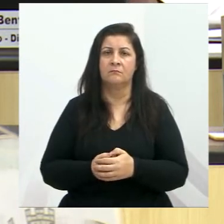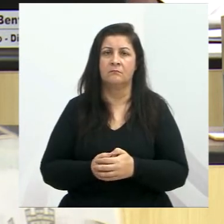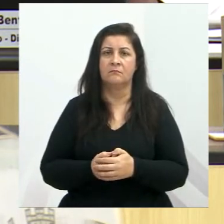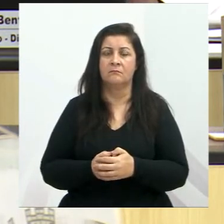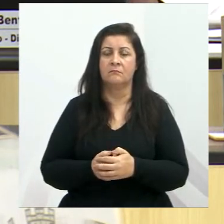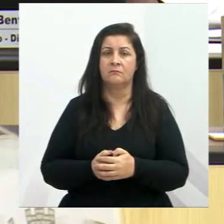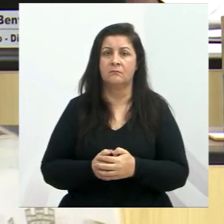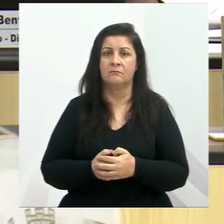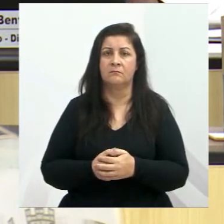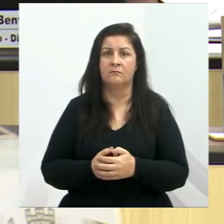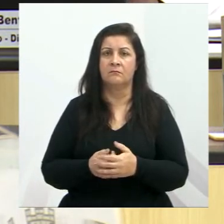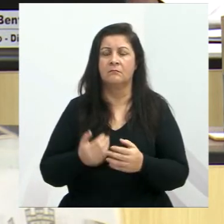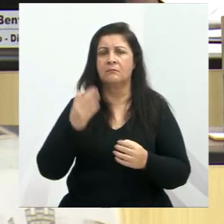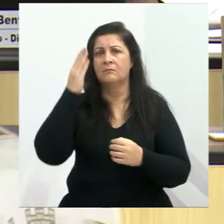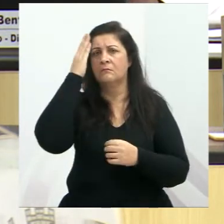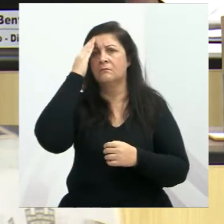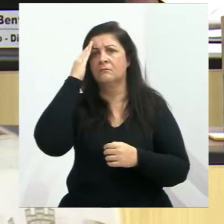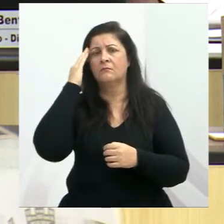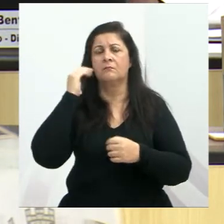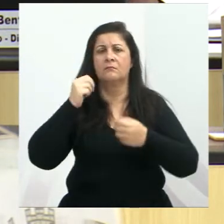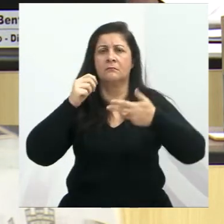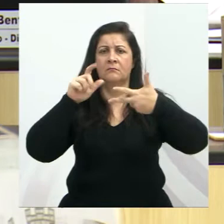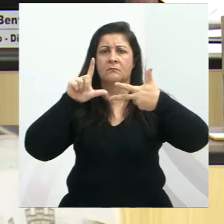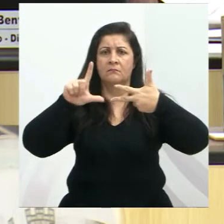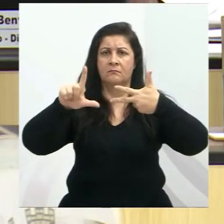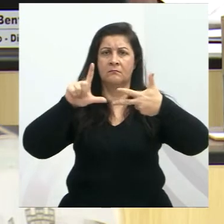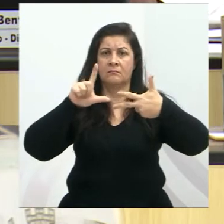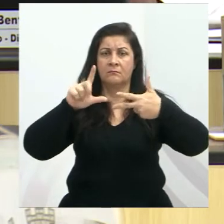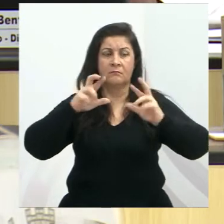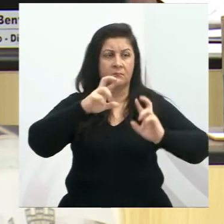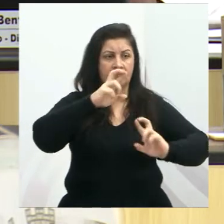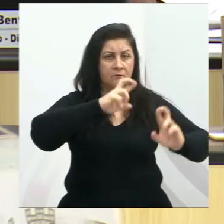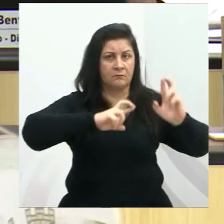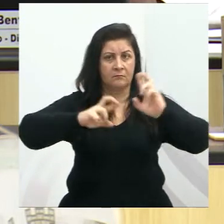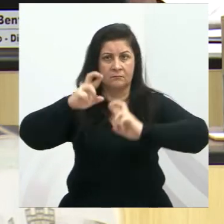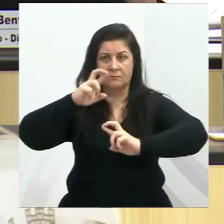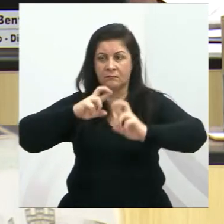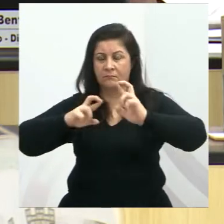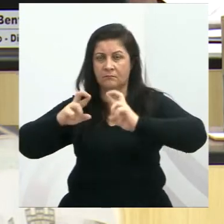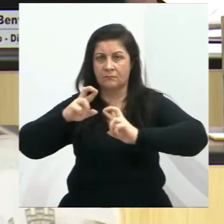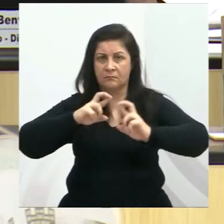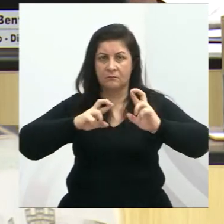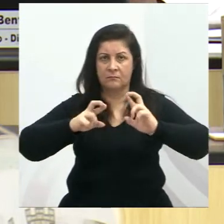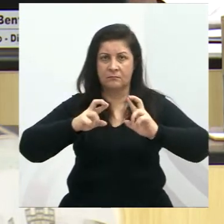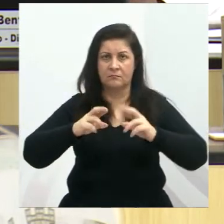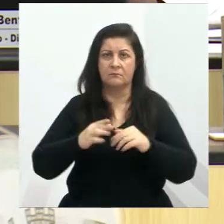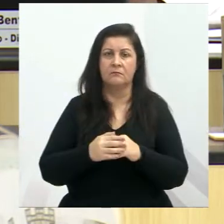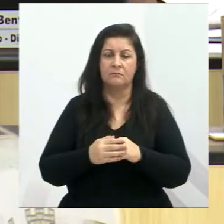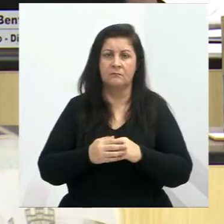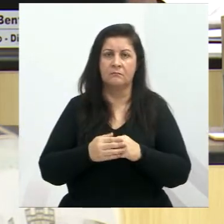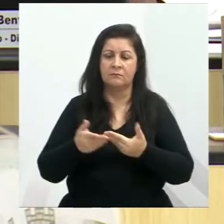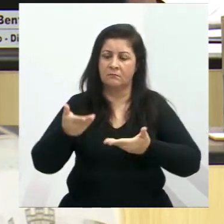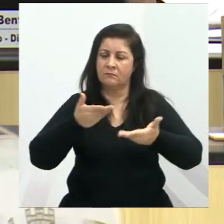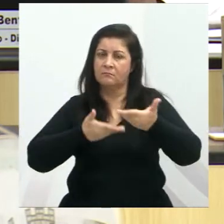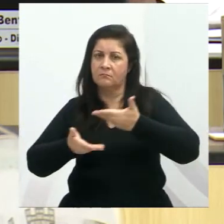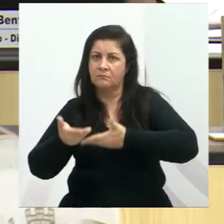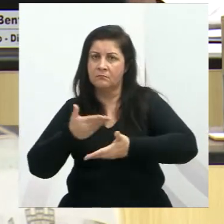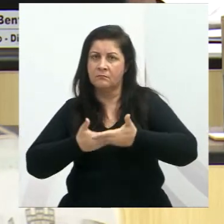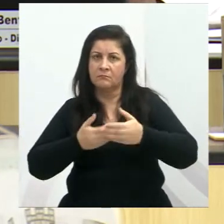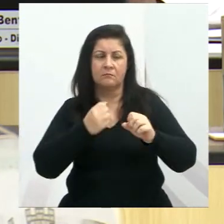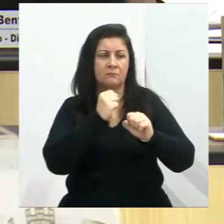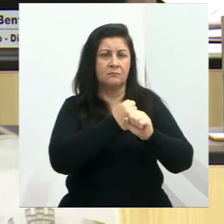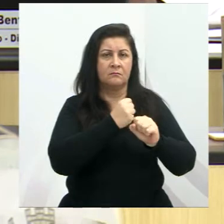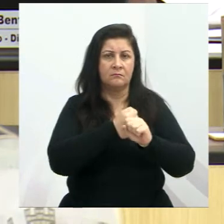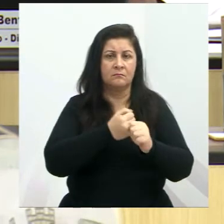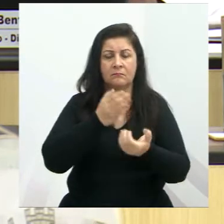Considerando a prerrogativa do Poder Legislativo em fiscalizar atos, ações, parcerias, obras e